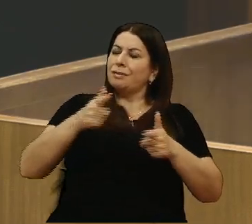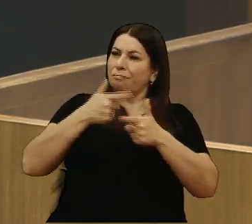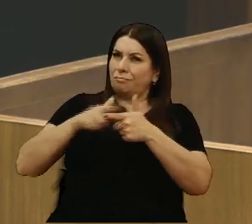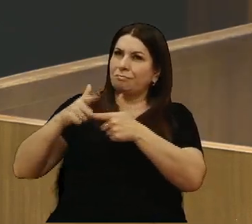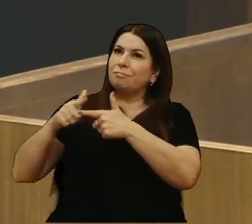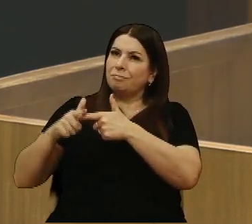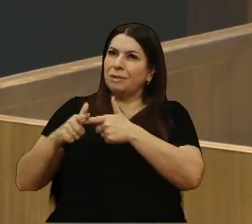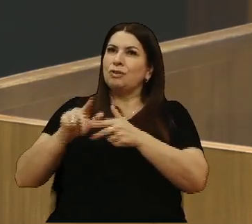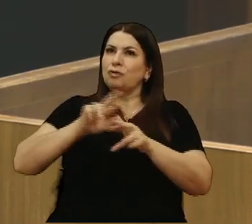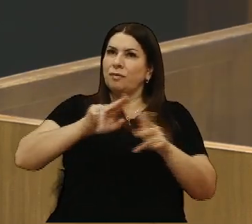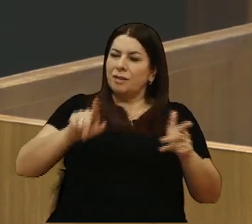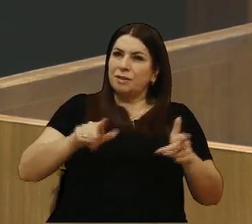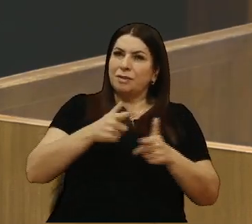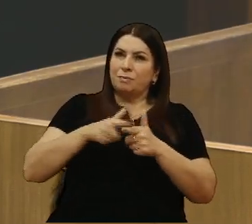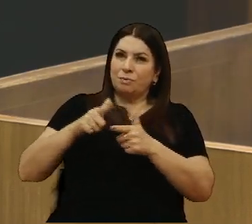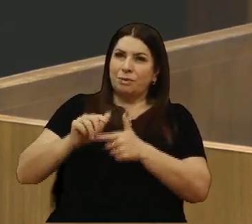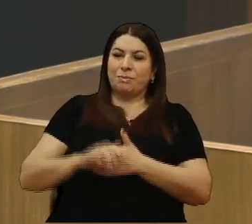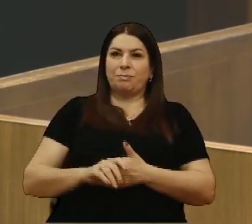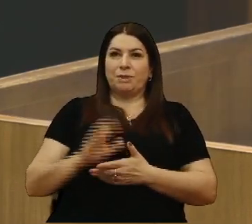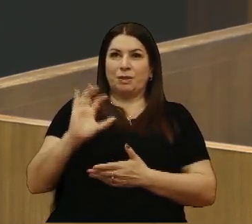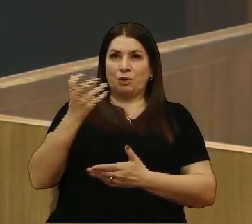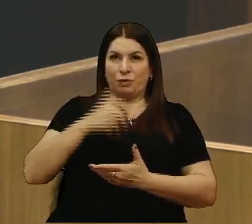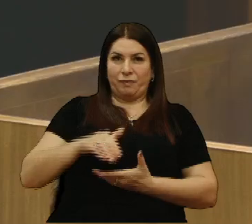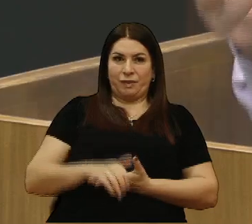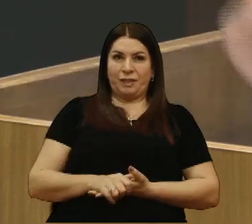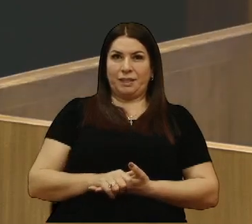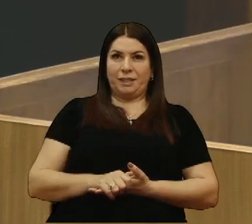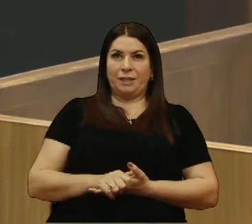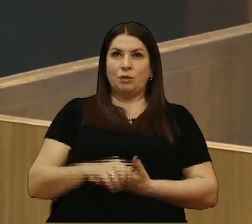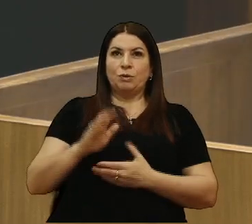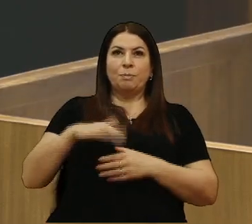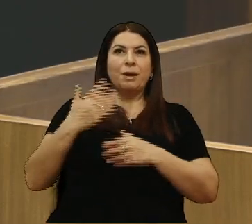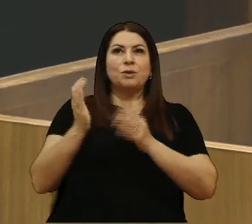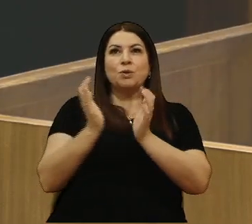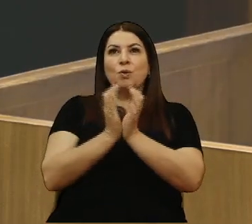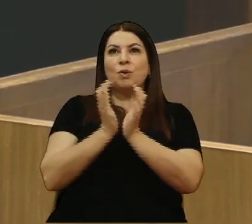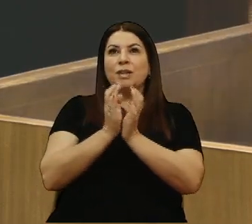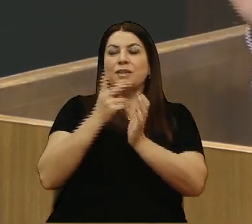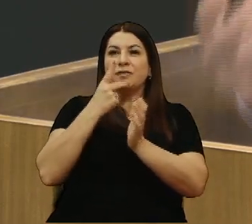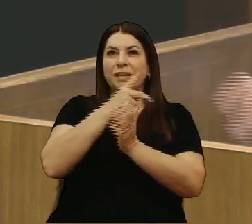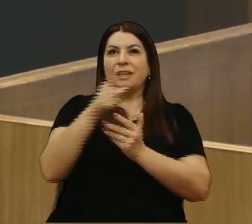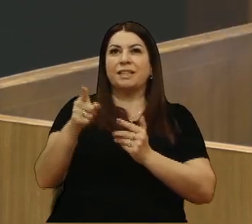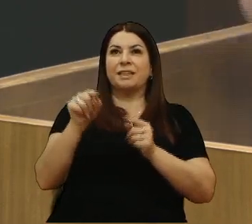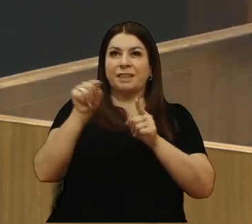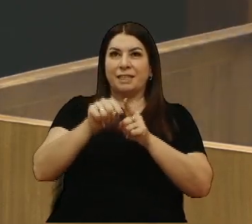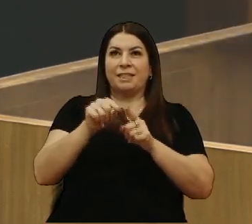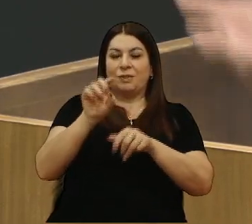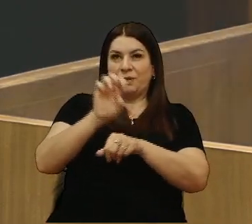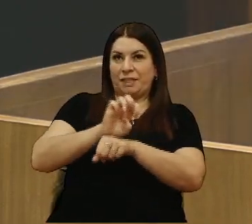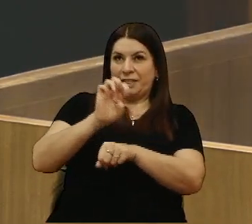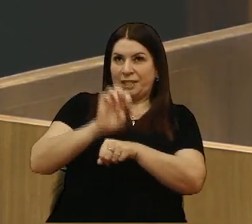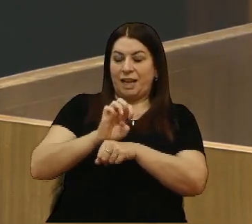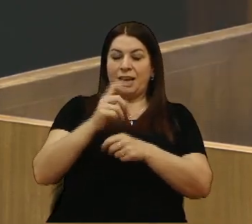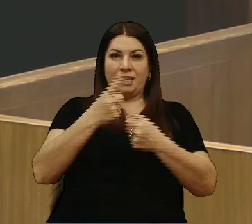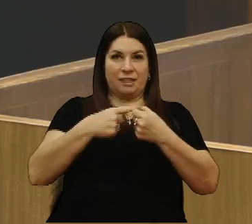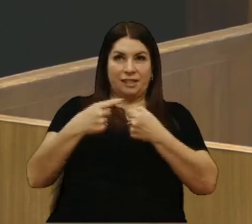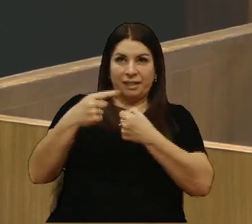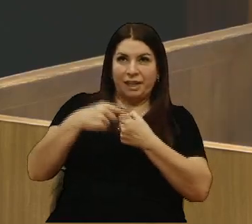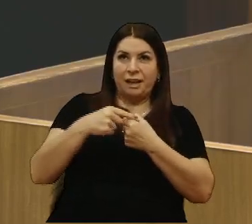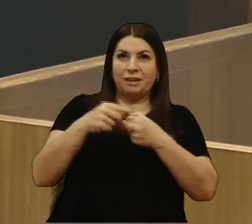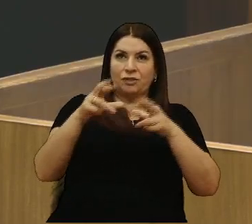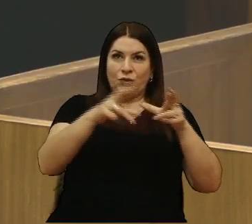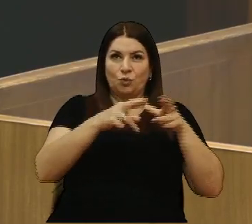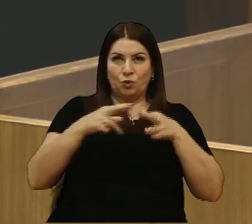problemas a serem resolvidos, como os demais colegas aqui comentaram, aqui no nosso estado, na nossa cidade, na nossa